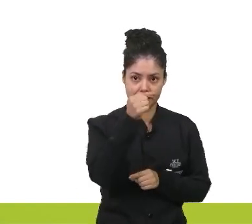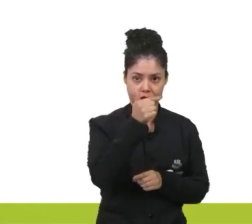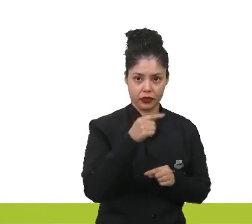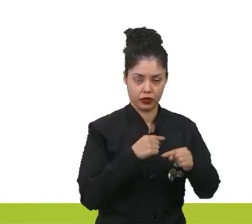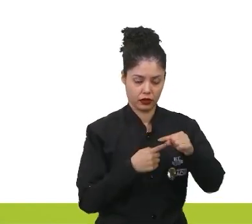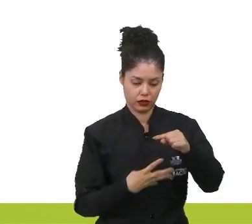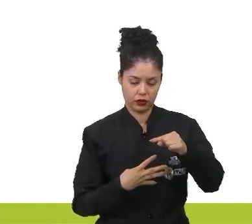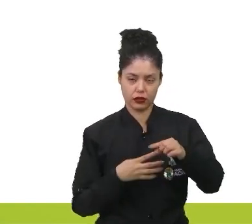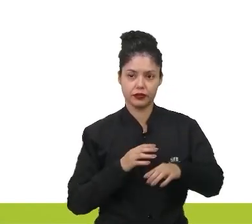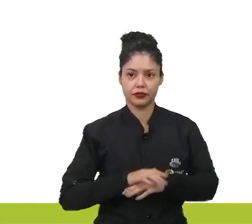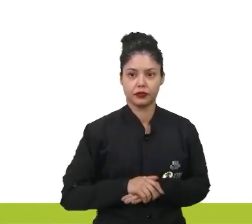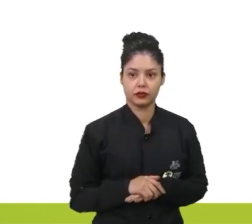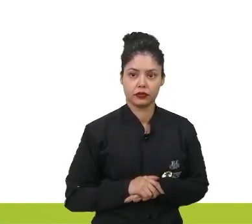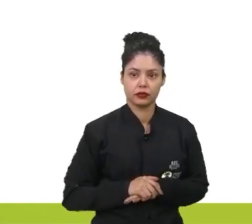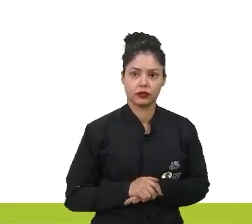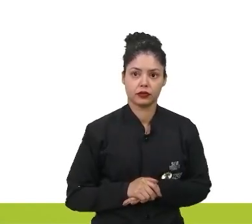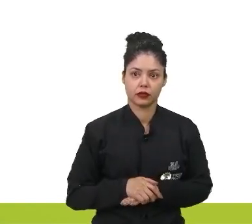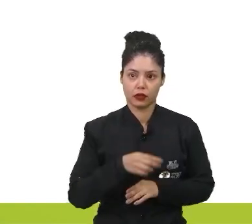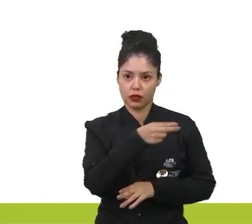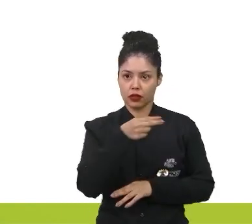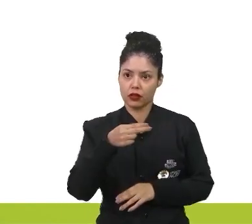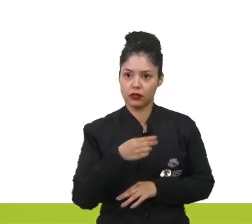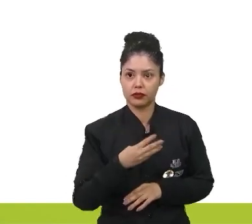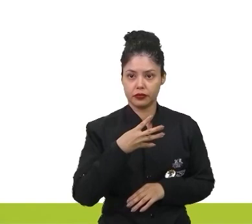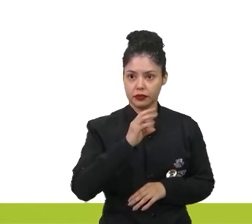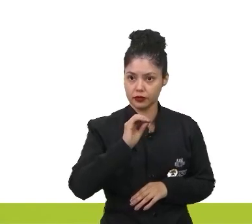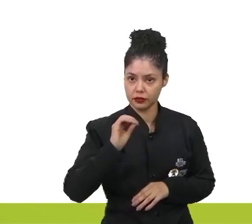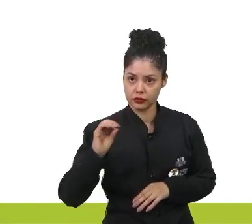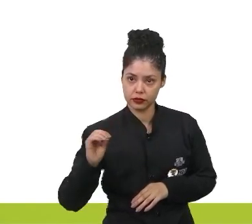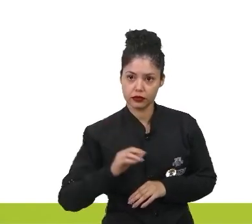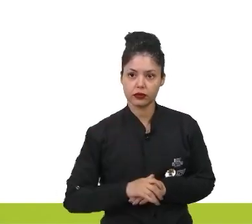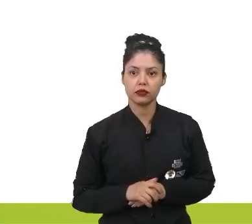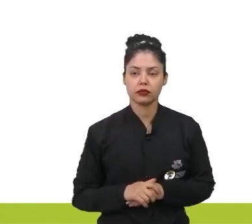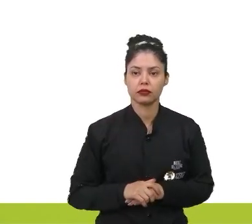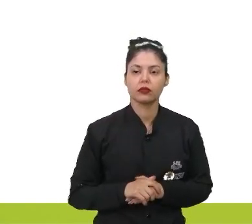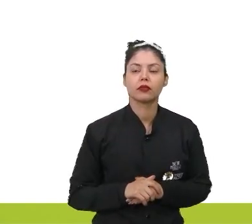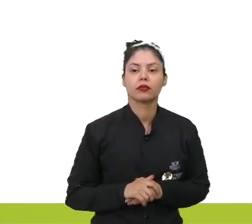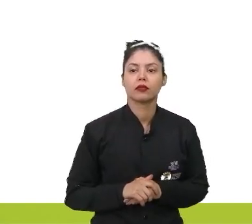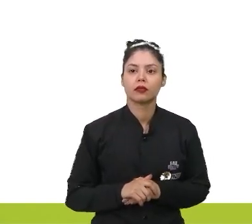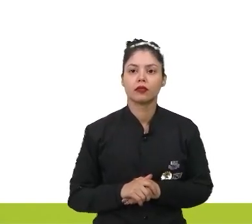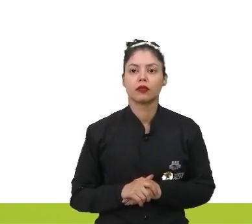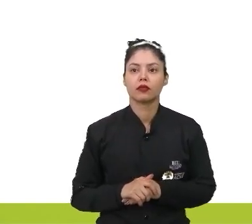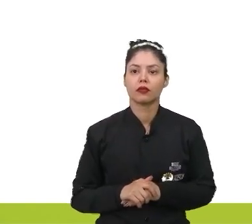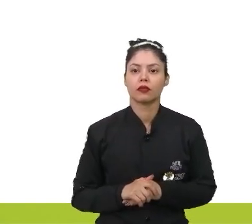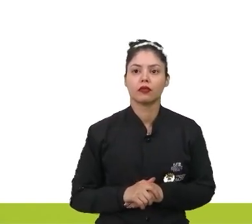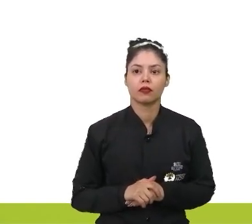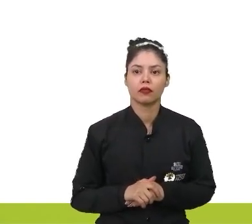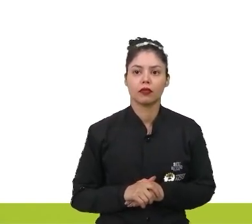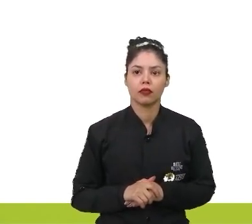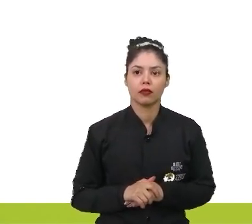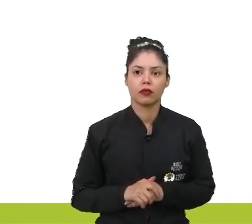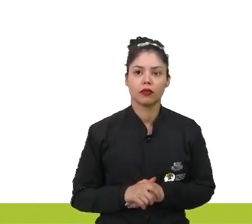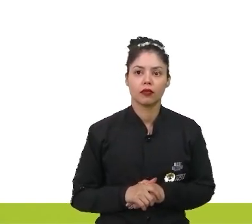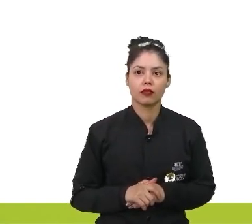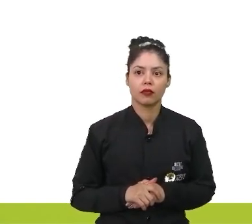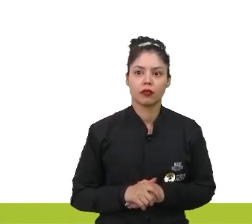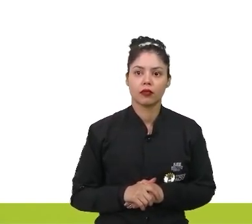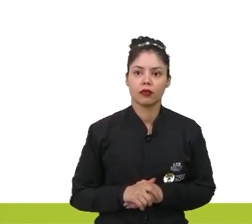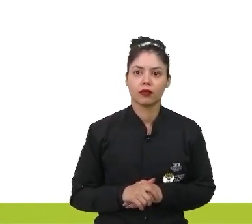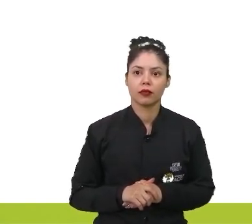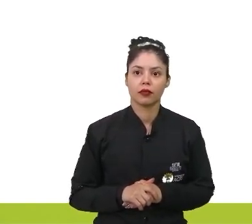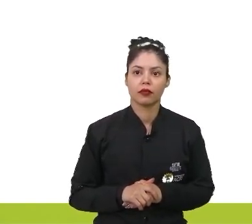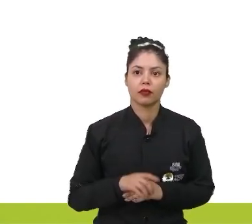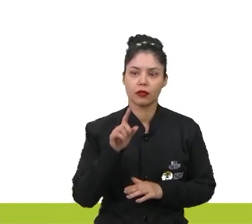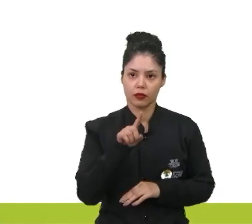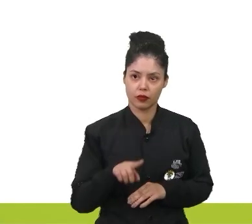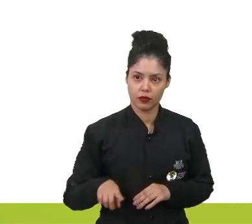elevado a 4. Tudo isso é igual, 400 já está aqui, deixa ele quietinho, ok? E esse 39 aqui eu vou passar